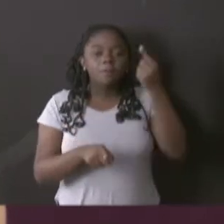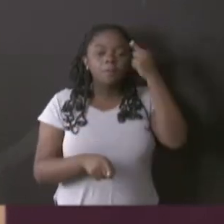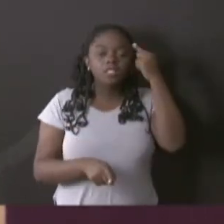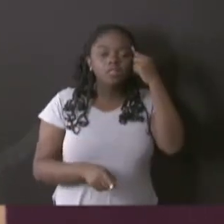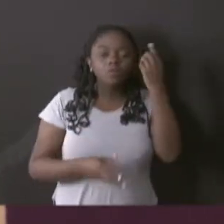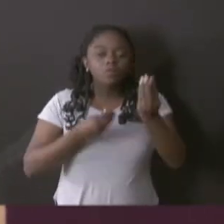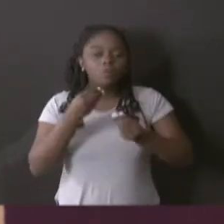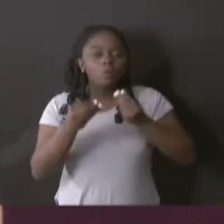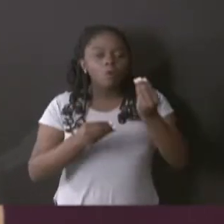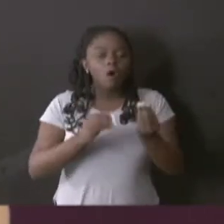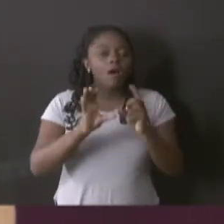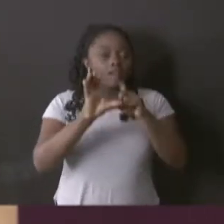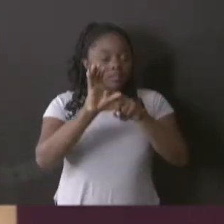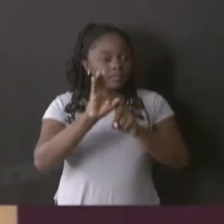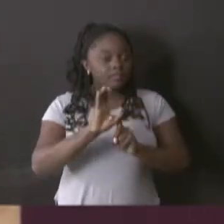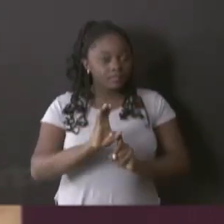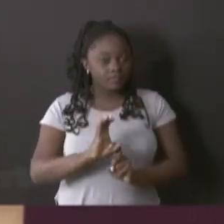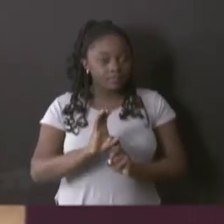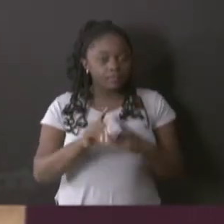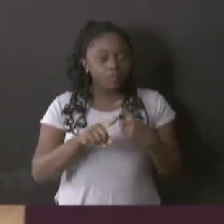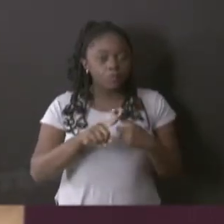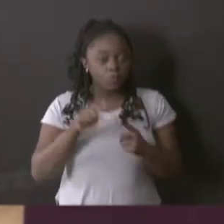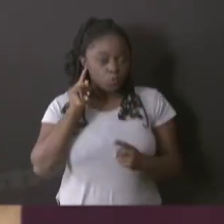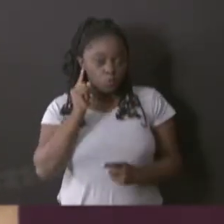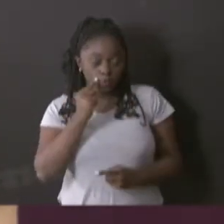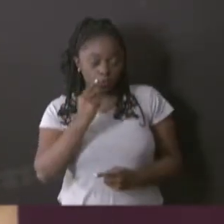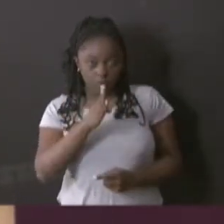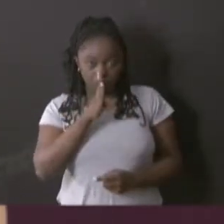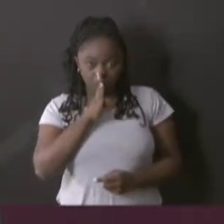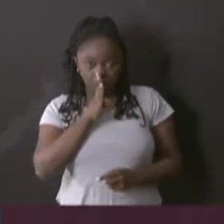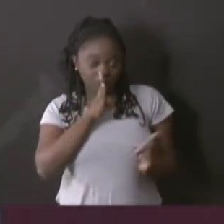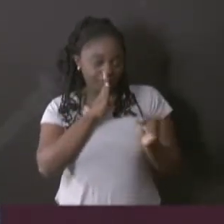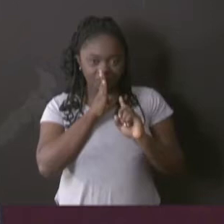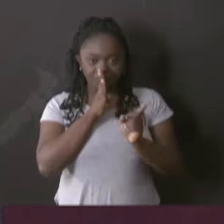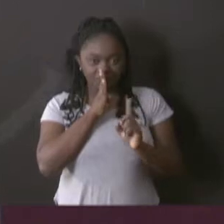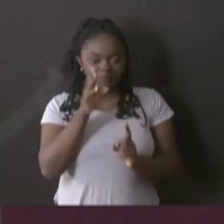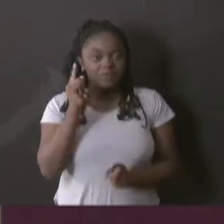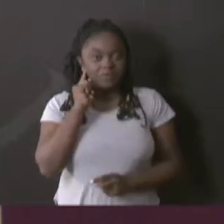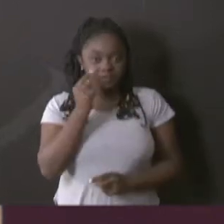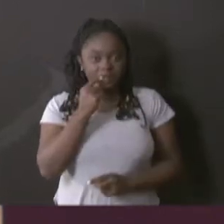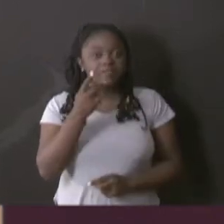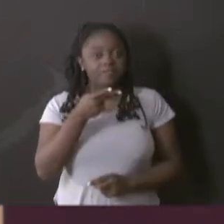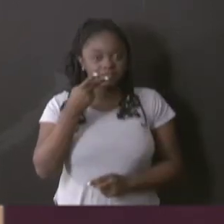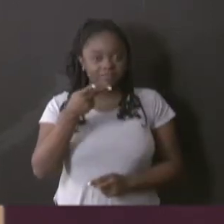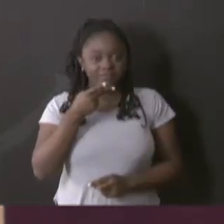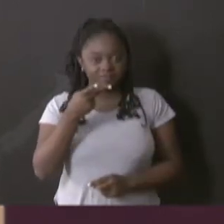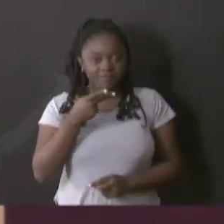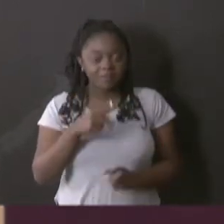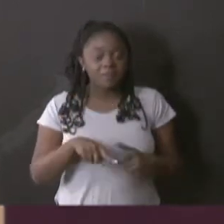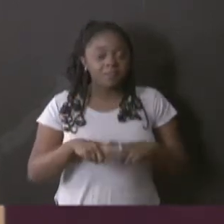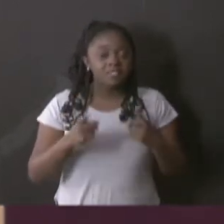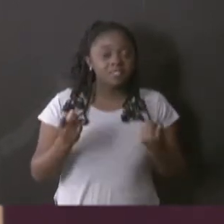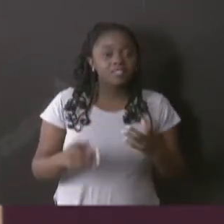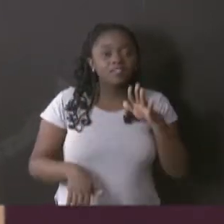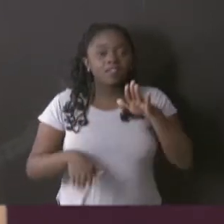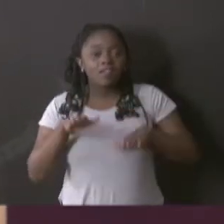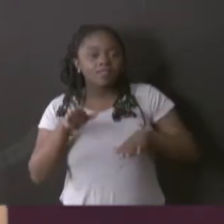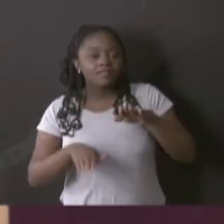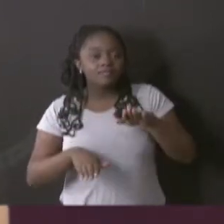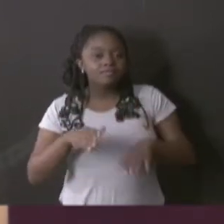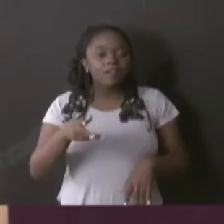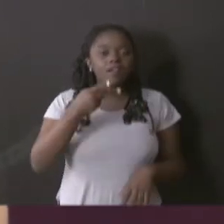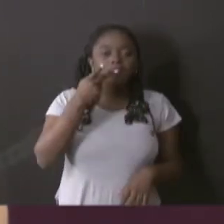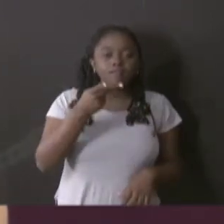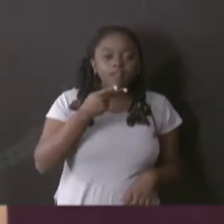dependência. Porque o surdo não é mudo. É. Ele fala, Mas muitas vezes essa fala